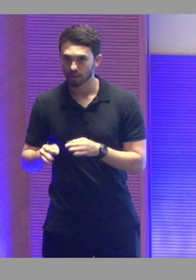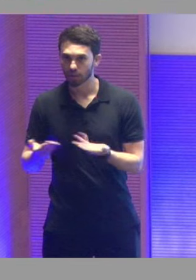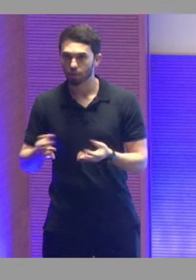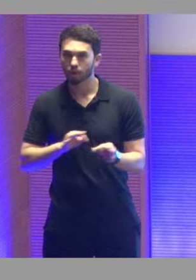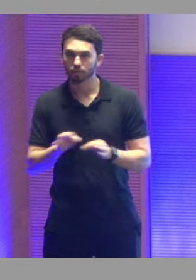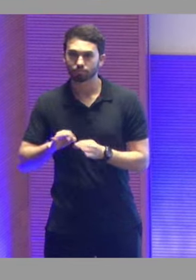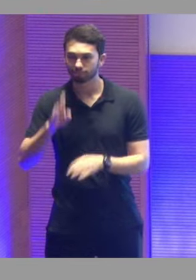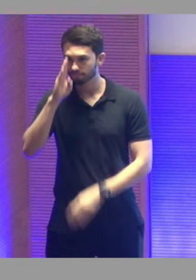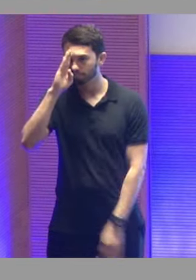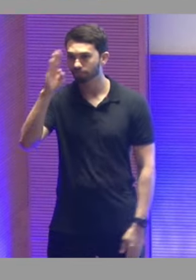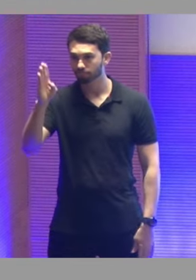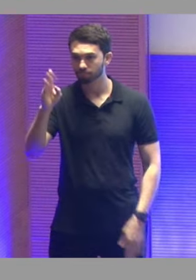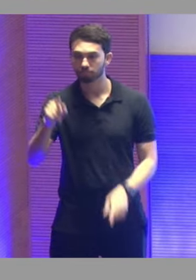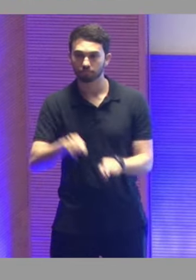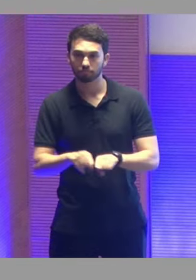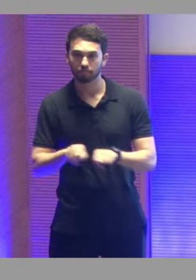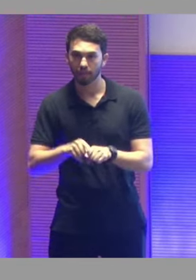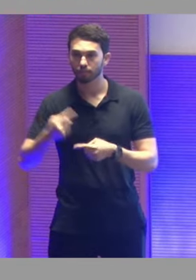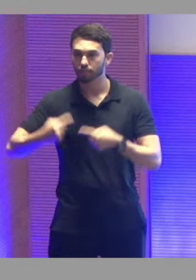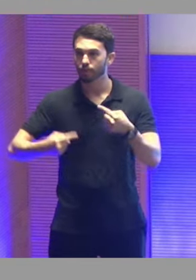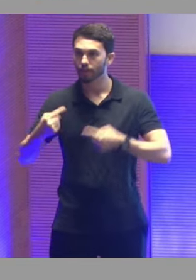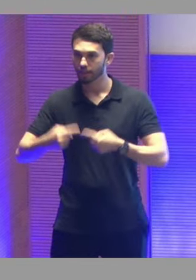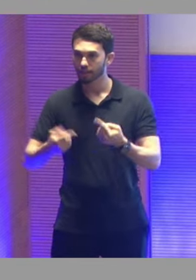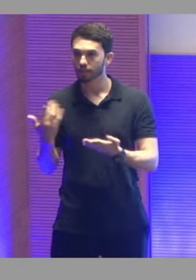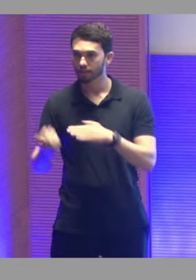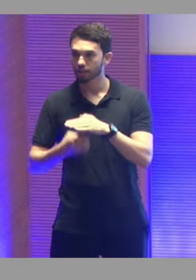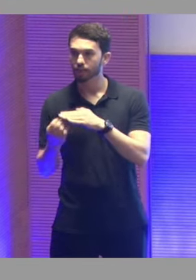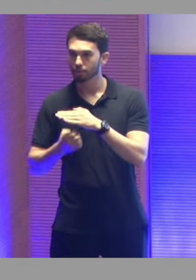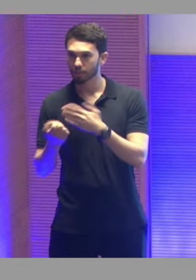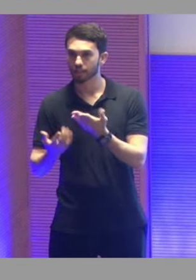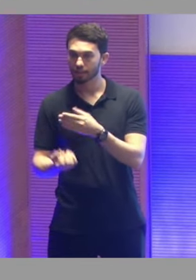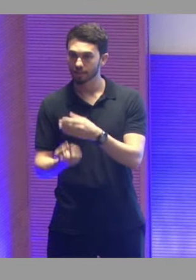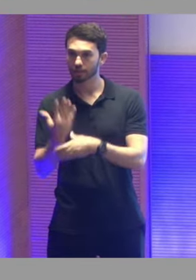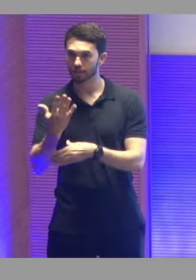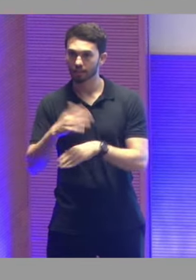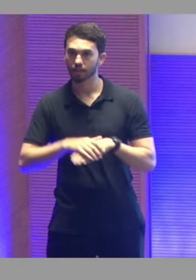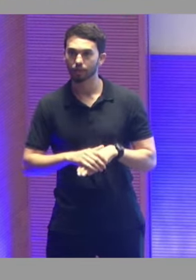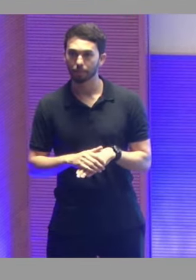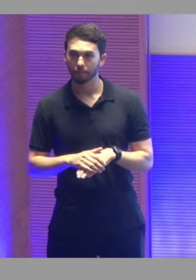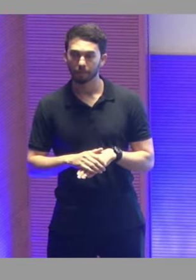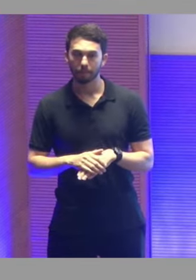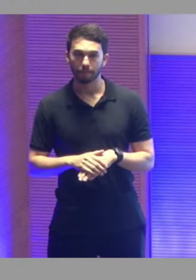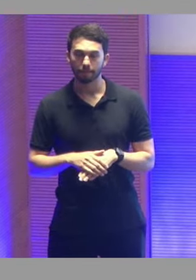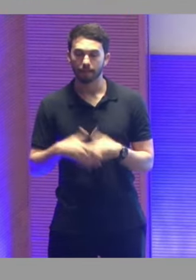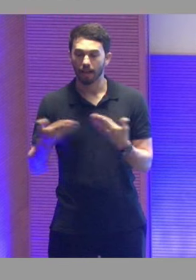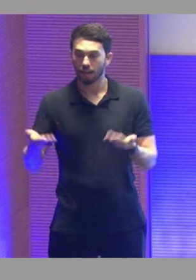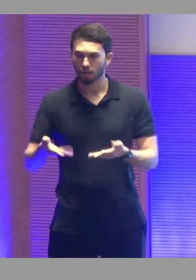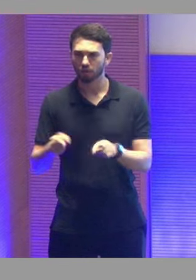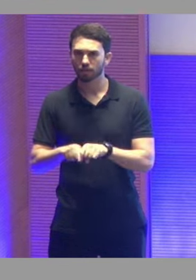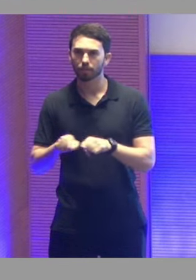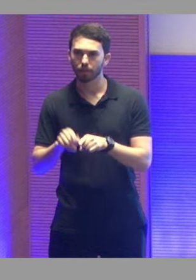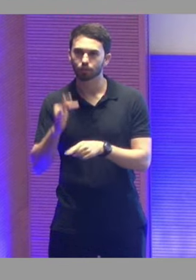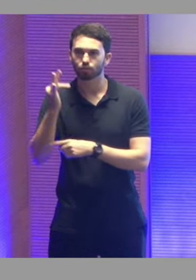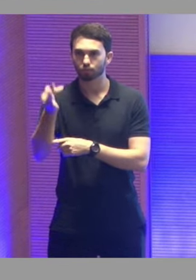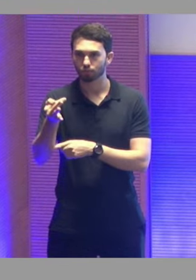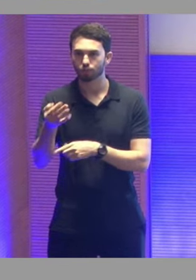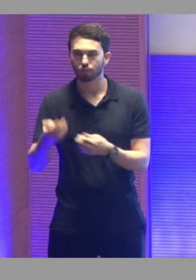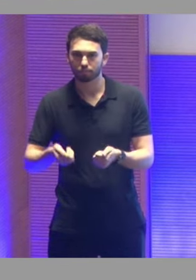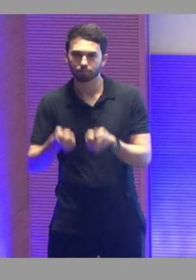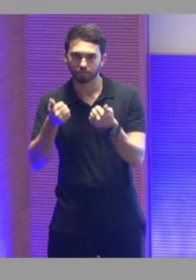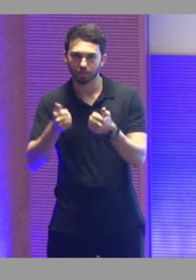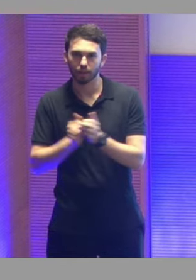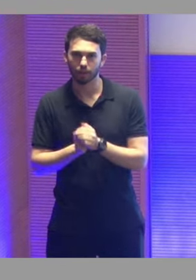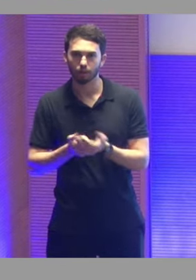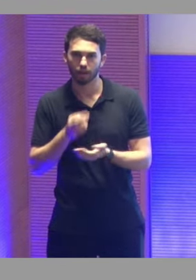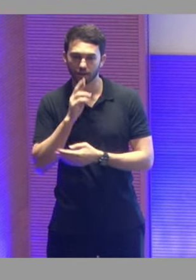Quais são os processos Quais são as políticas que as organizações desenvolvem e desenvolverão a fim de melhorar a